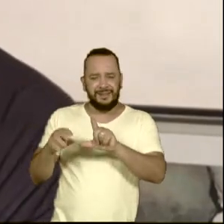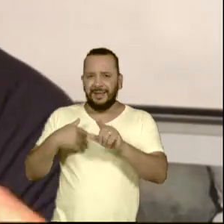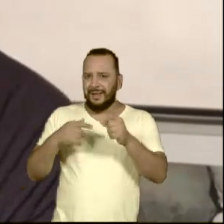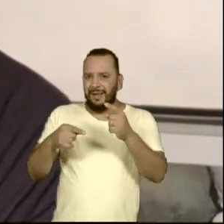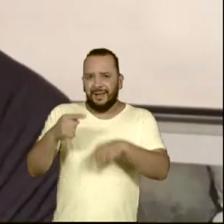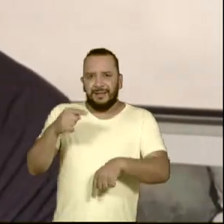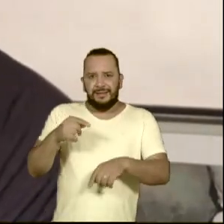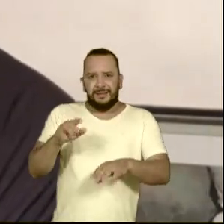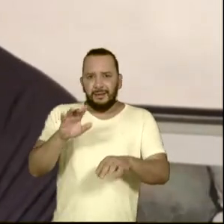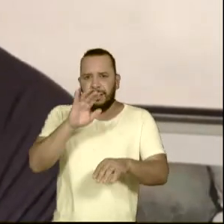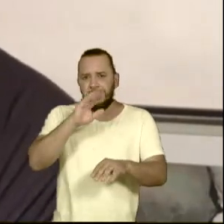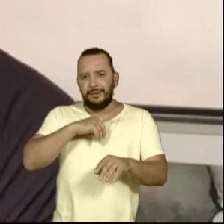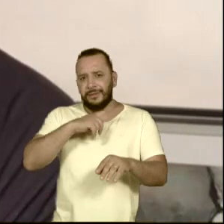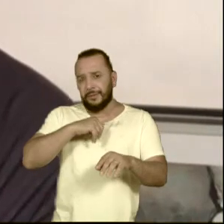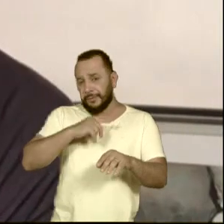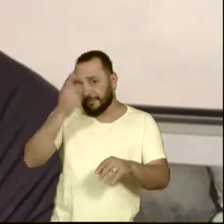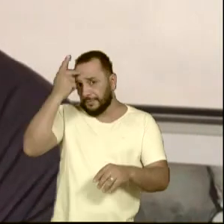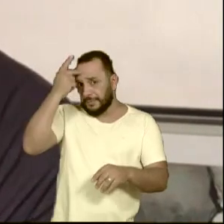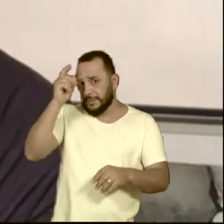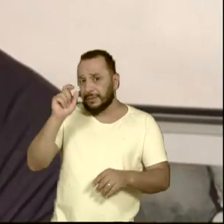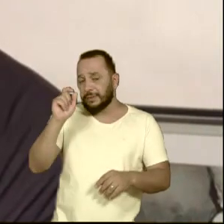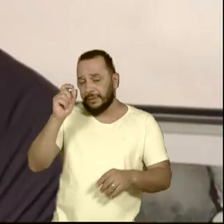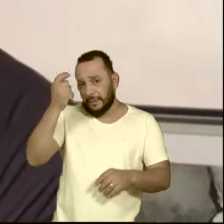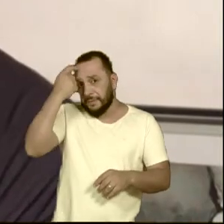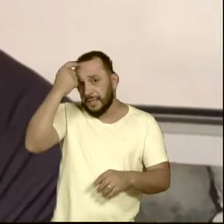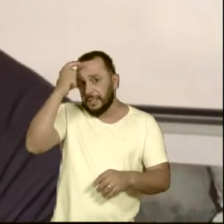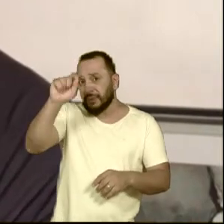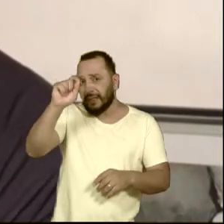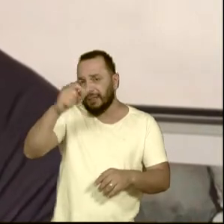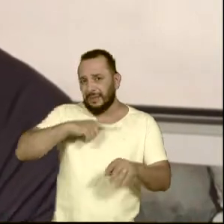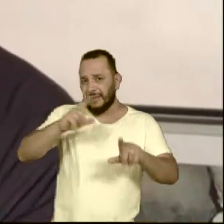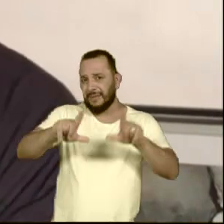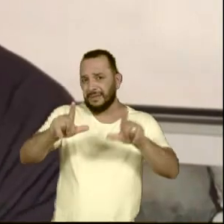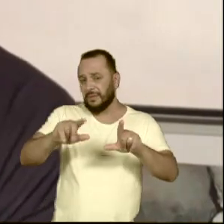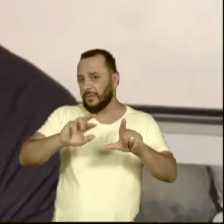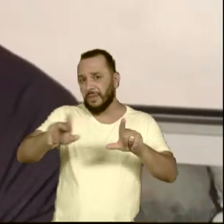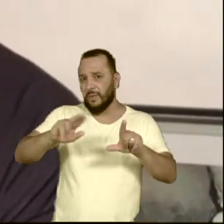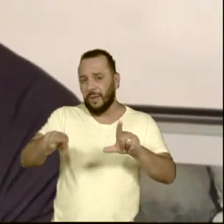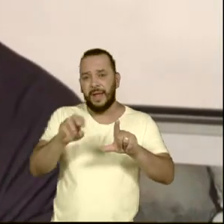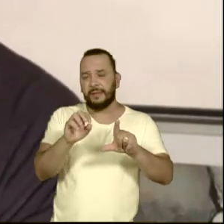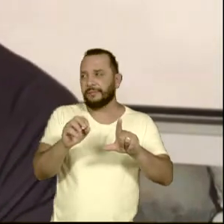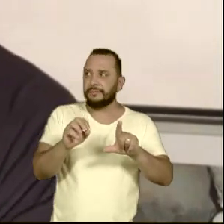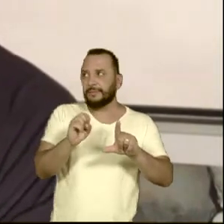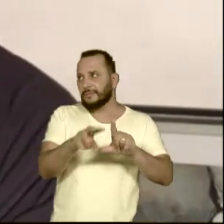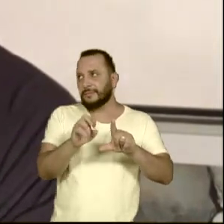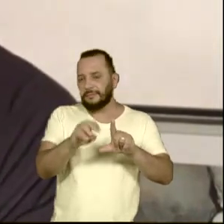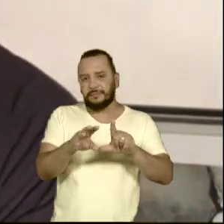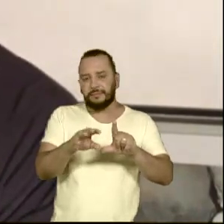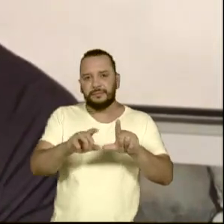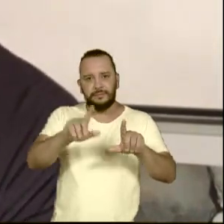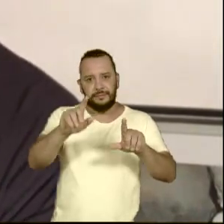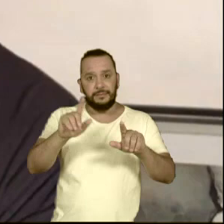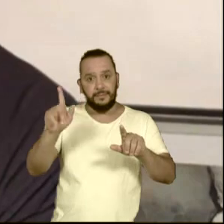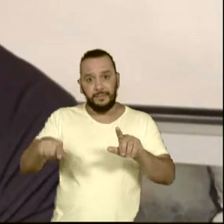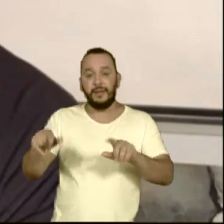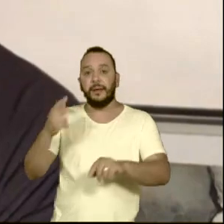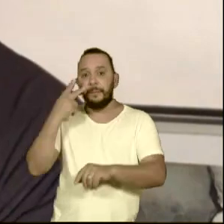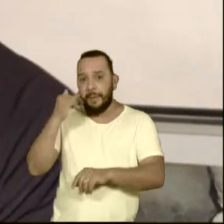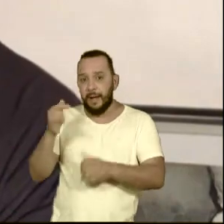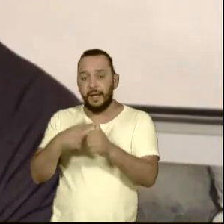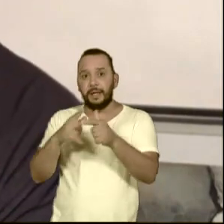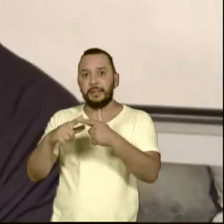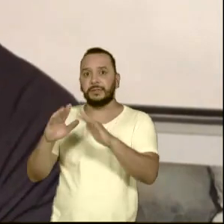Eu costumava dizer que a TV não tem a função de educar. Educar está com a escola e com os pais.